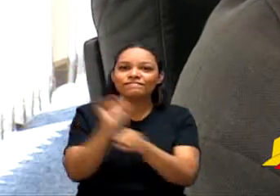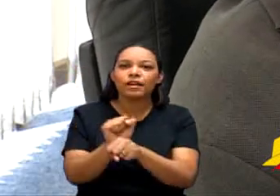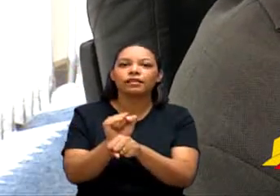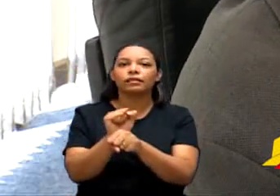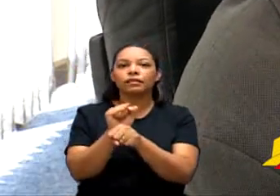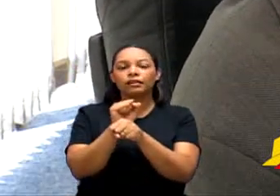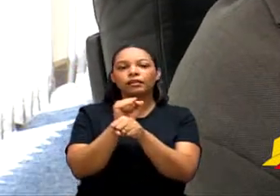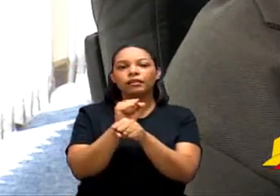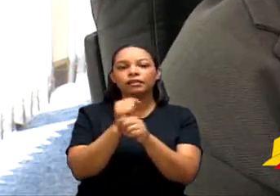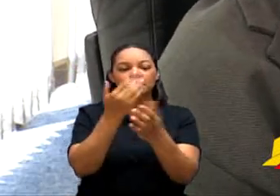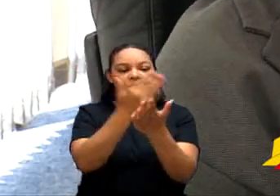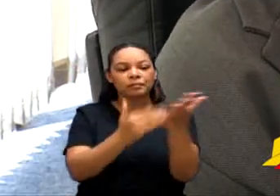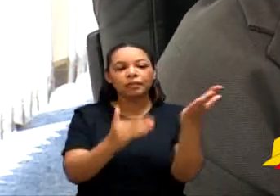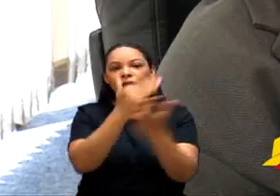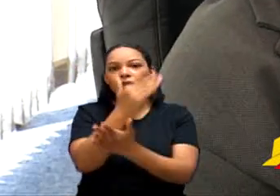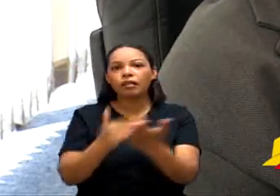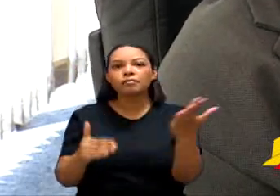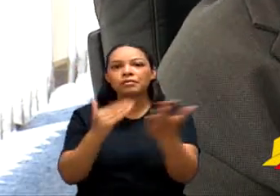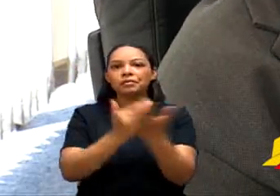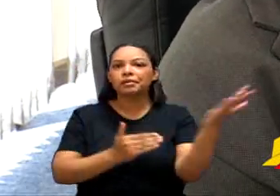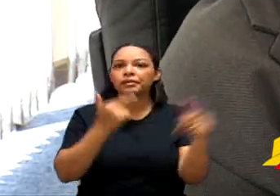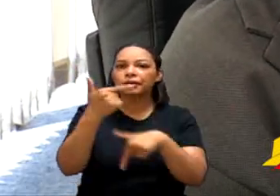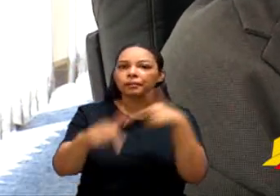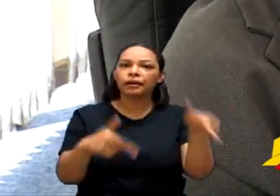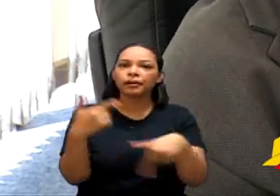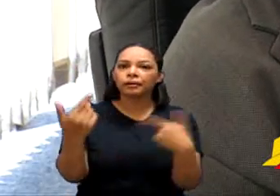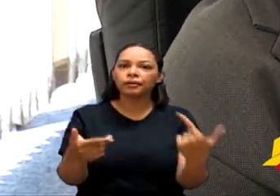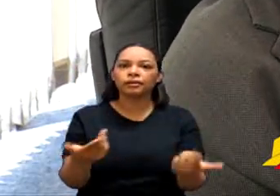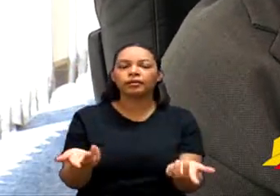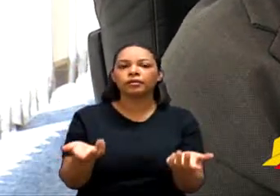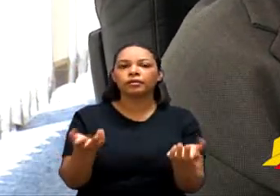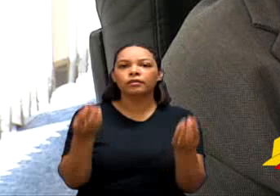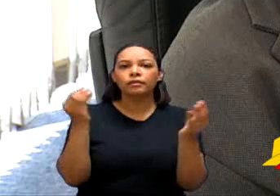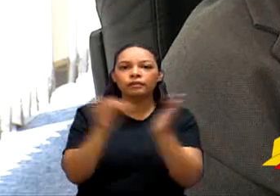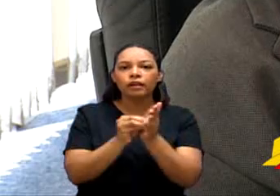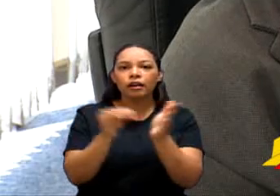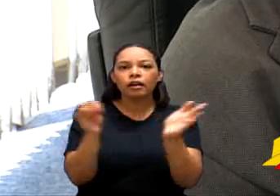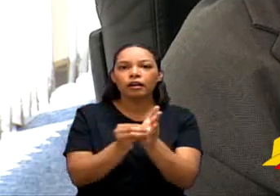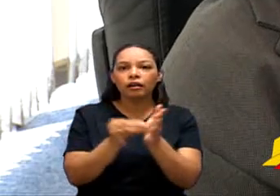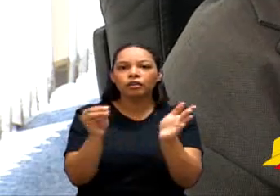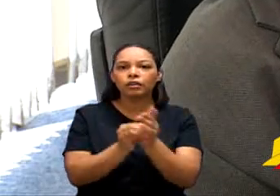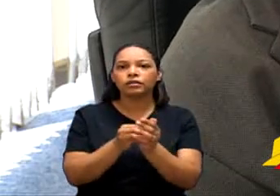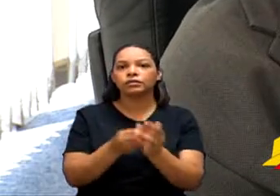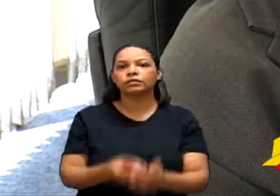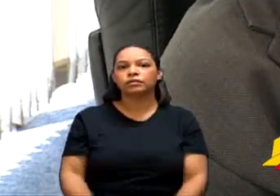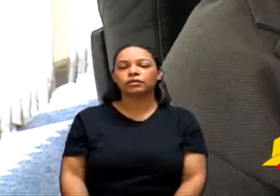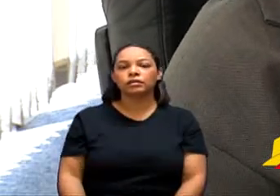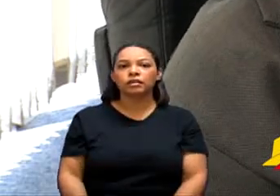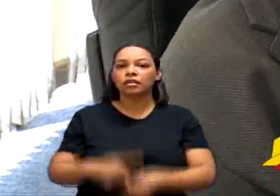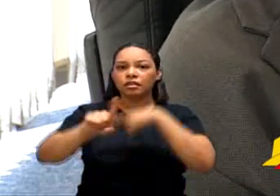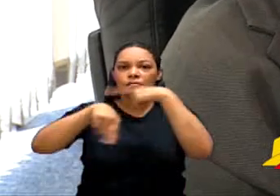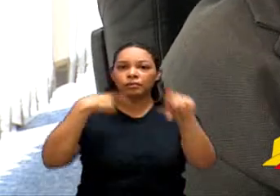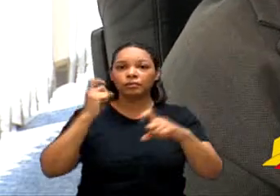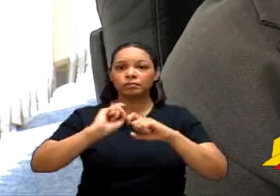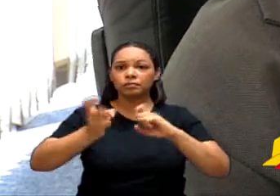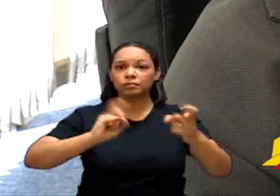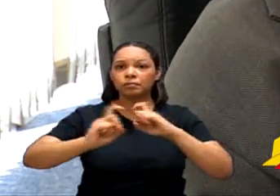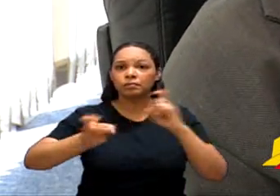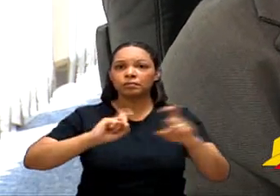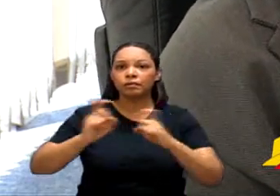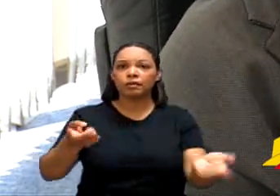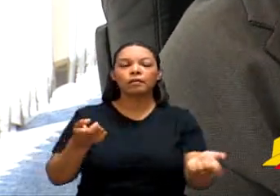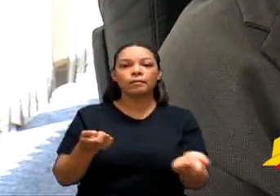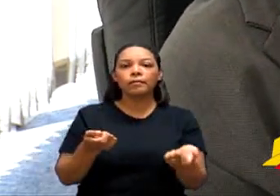da SP-79, que fizeram ciclovia incompleta, colocaram iluminação sem iluminação, e depois tivemos que brigar que nem doido para implantar a